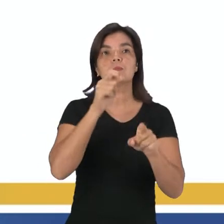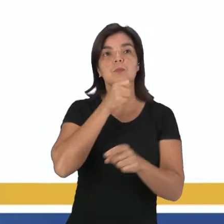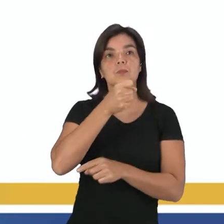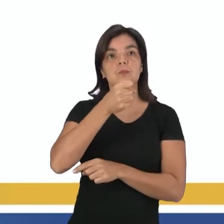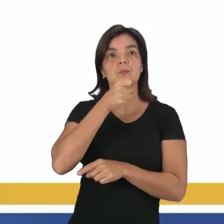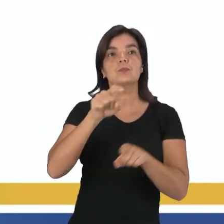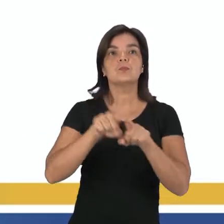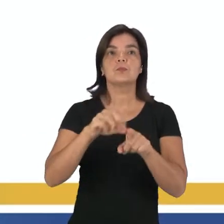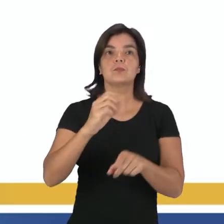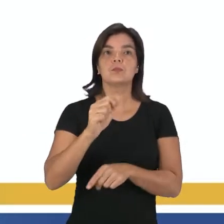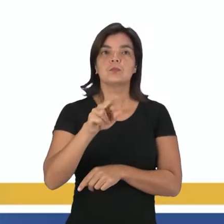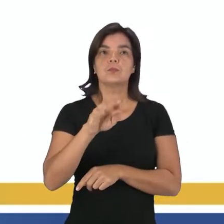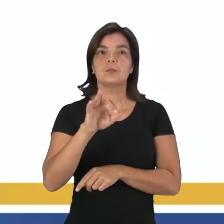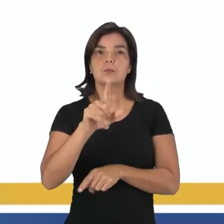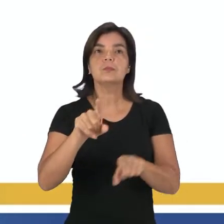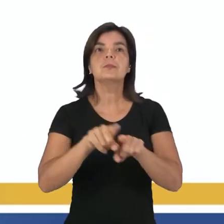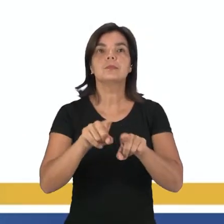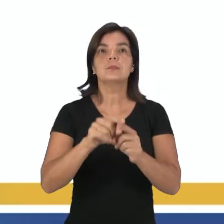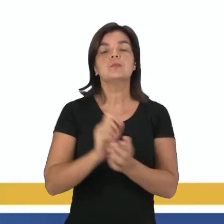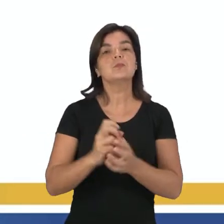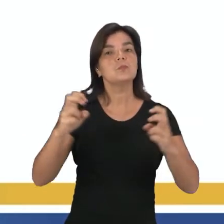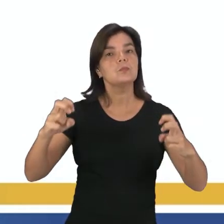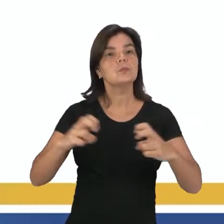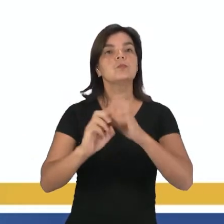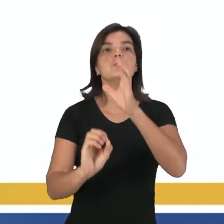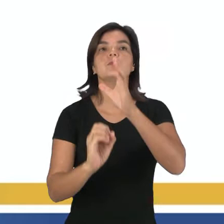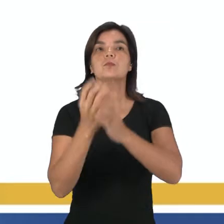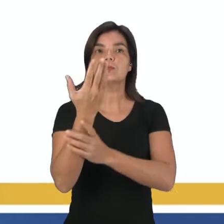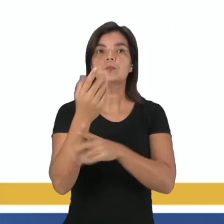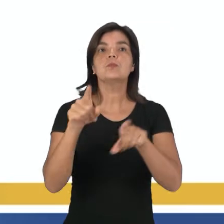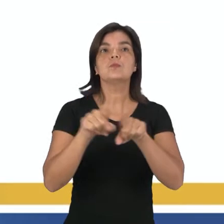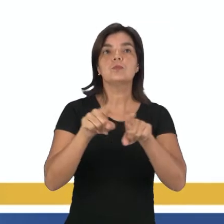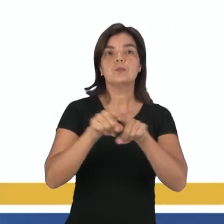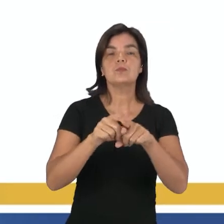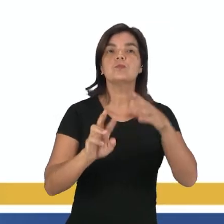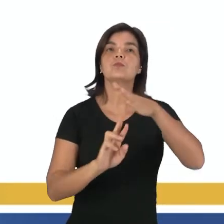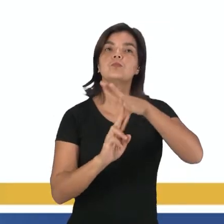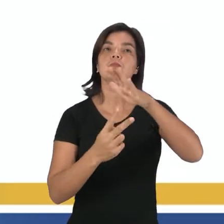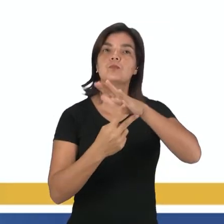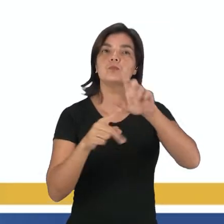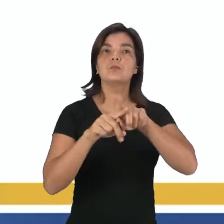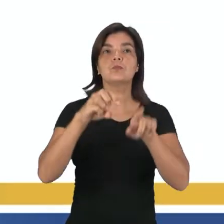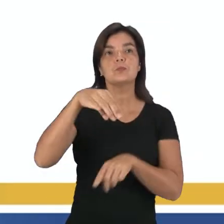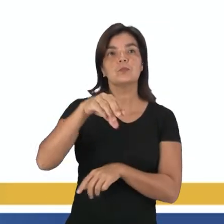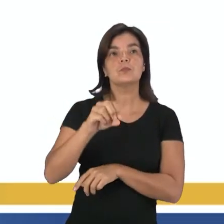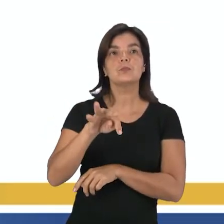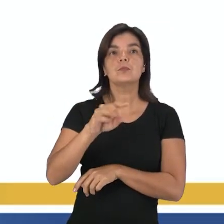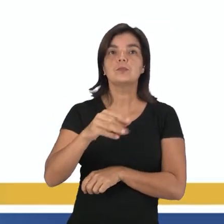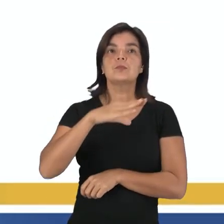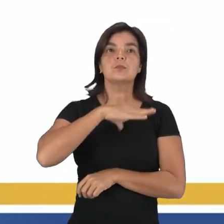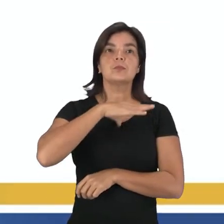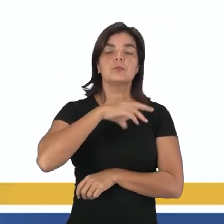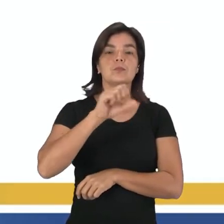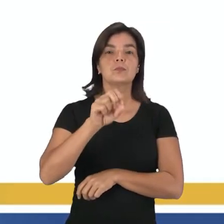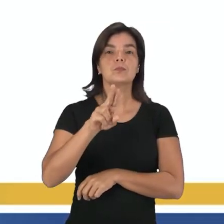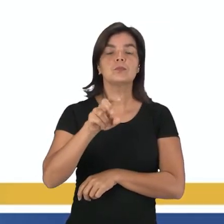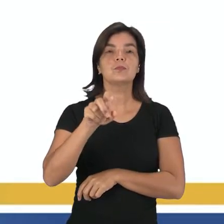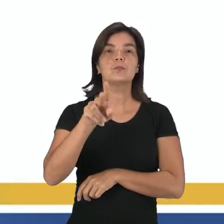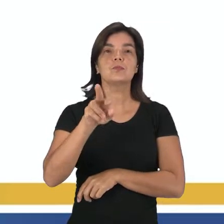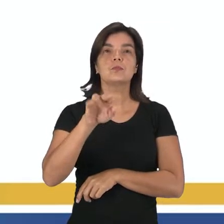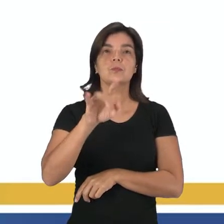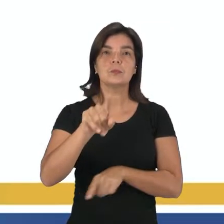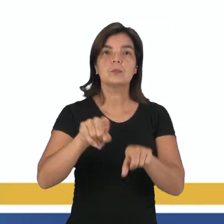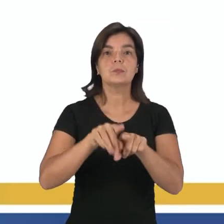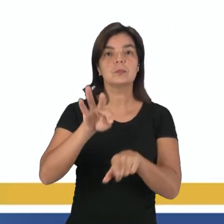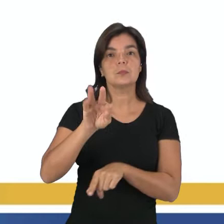segundo o jornal Corriere della Sera. O acidente ocorreu no Parque Montione, na cidade de Suvereto,